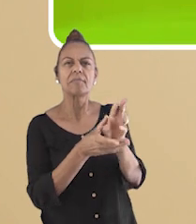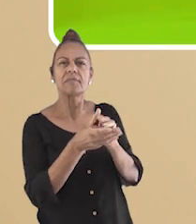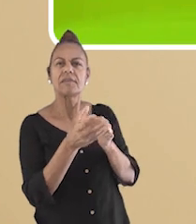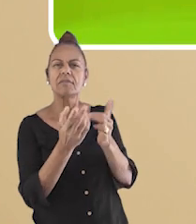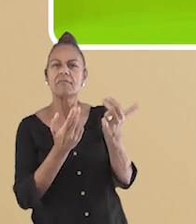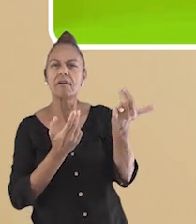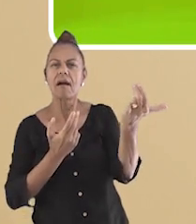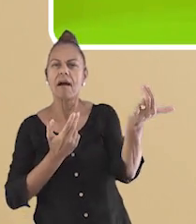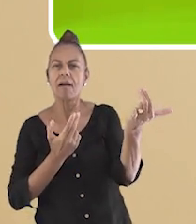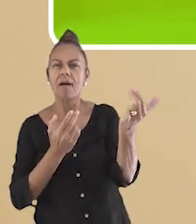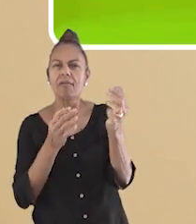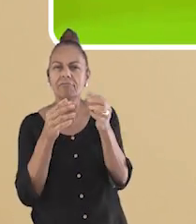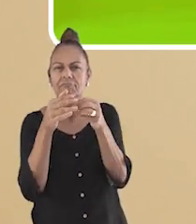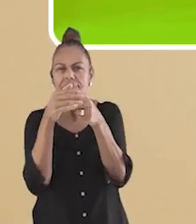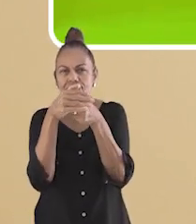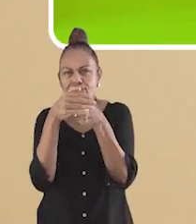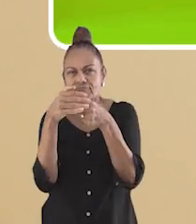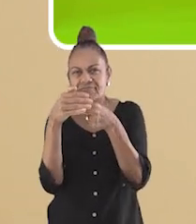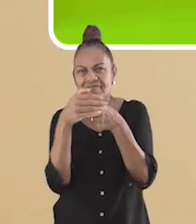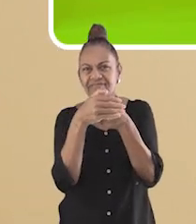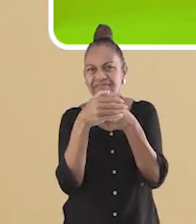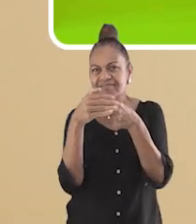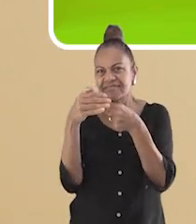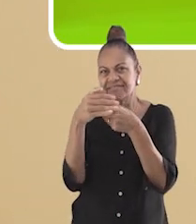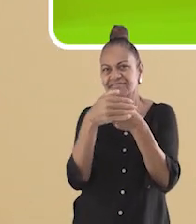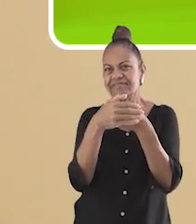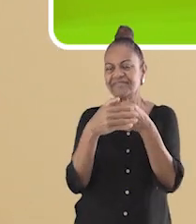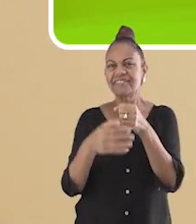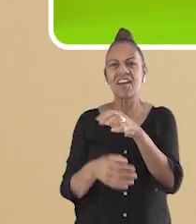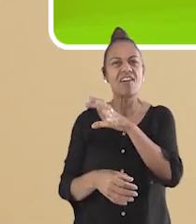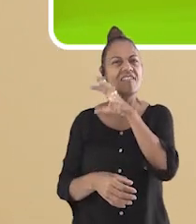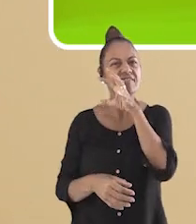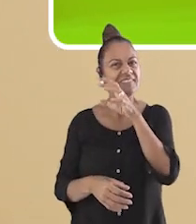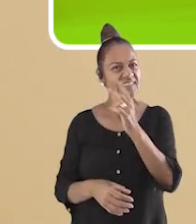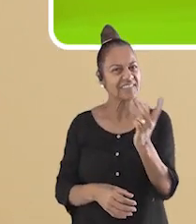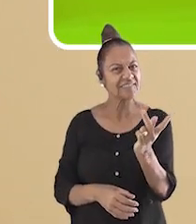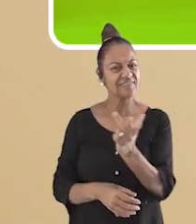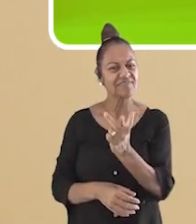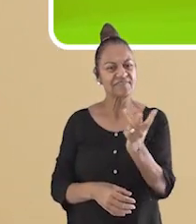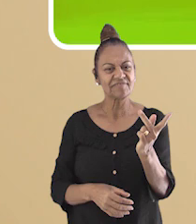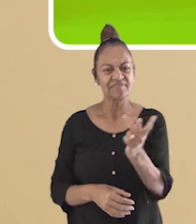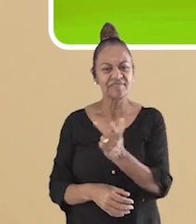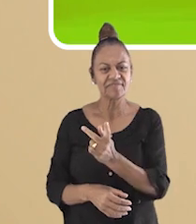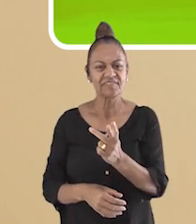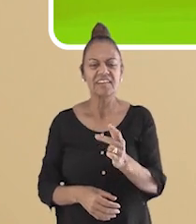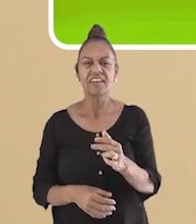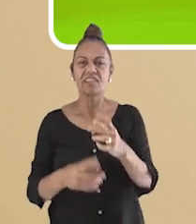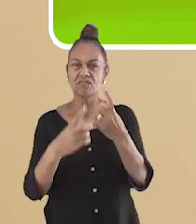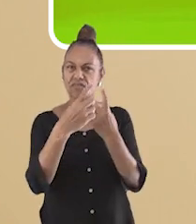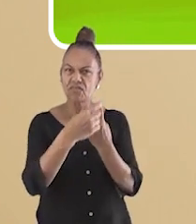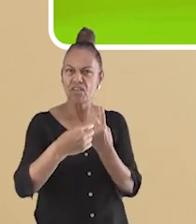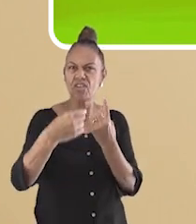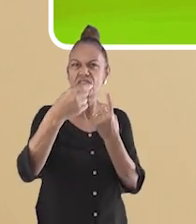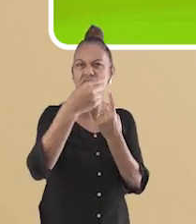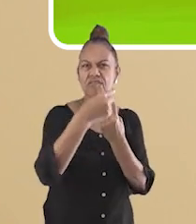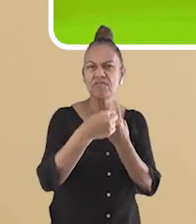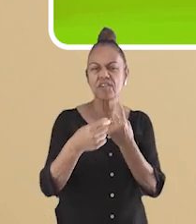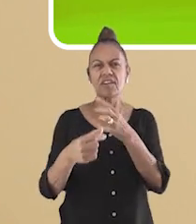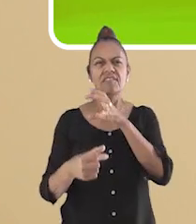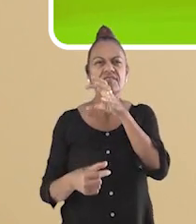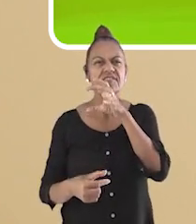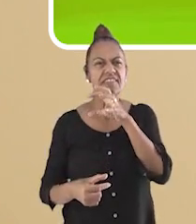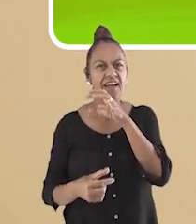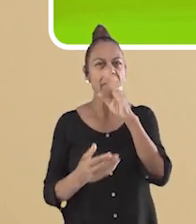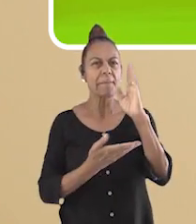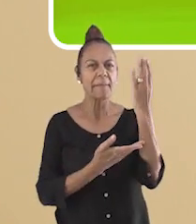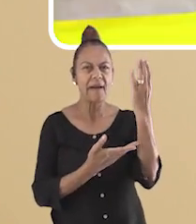folhagem copiando o ambiente, eles fazem camuflagem. O bicho folha, o bicho pau.